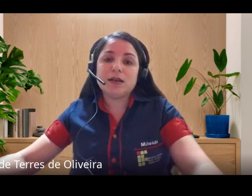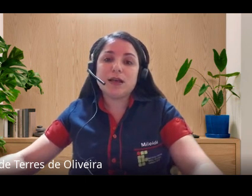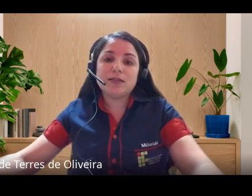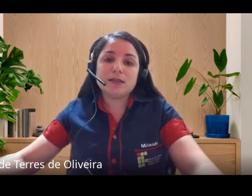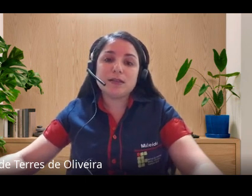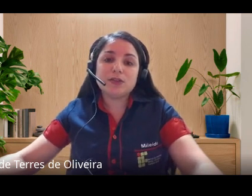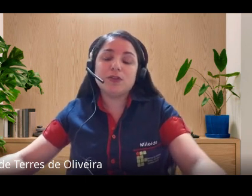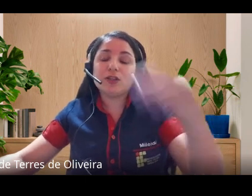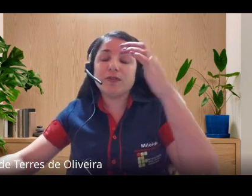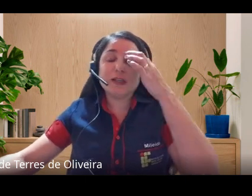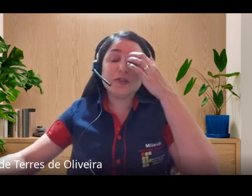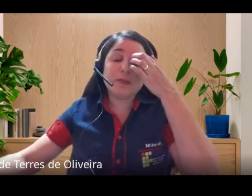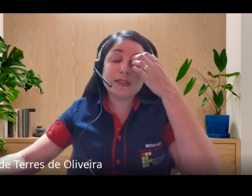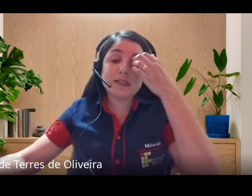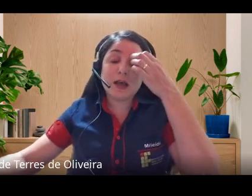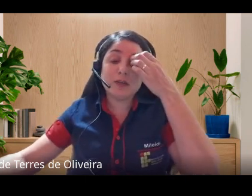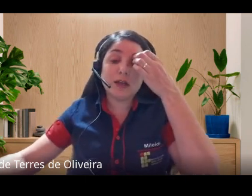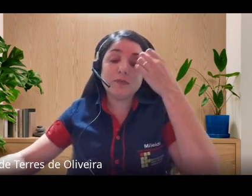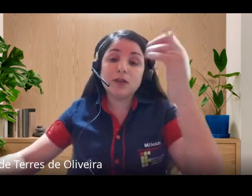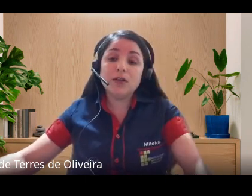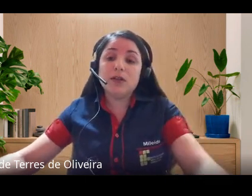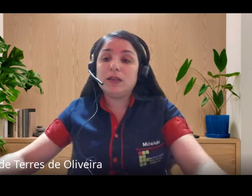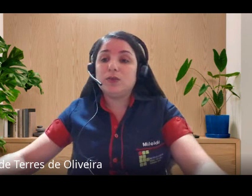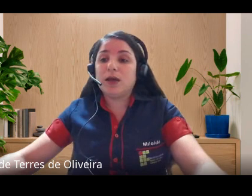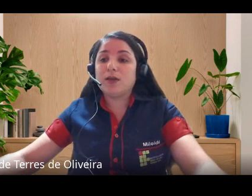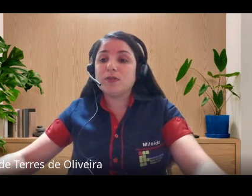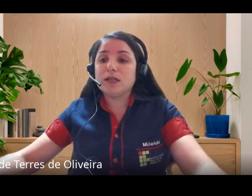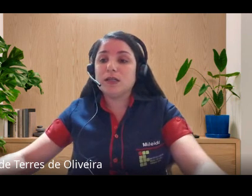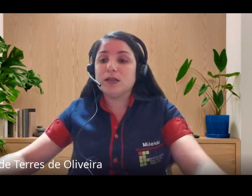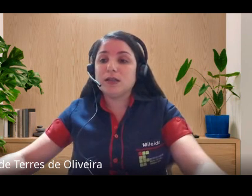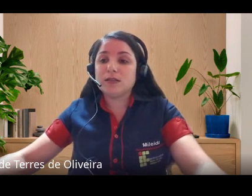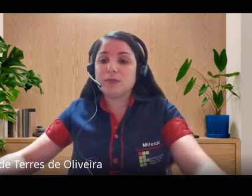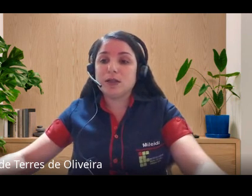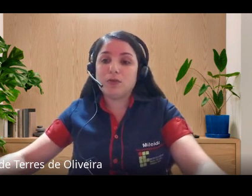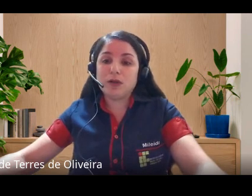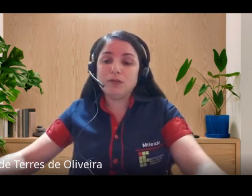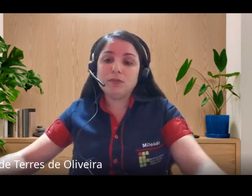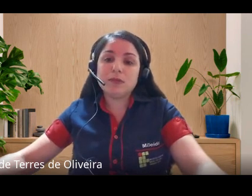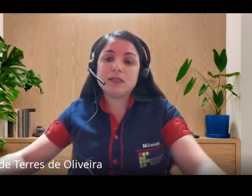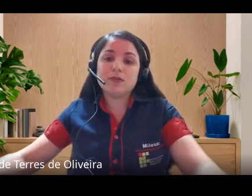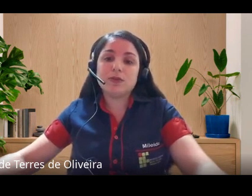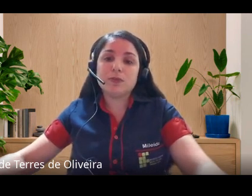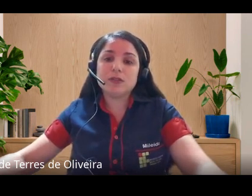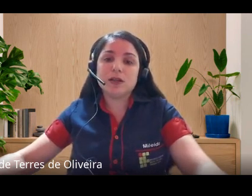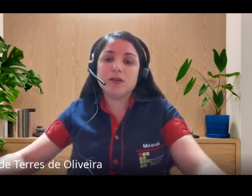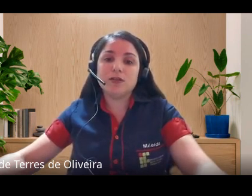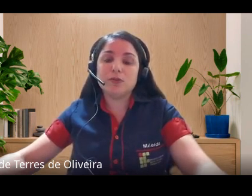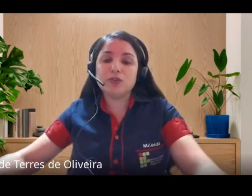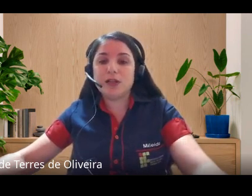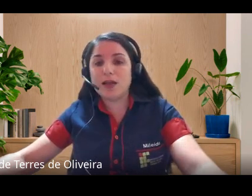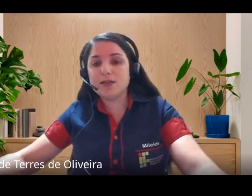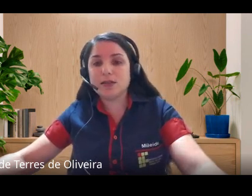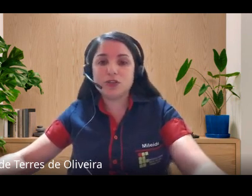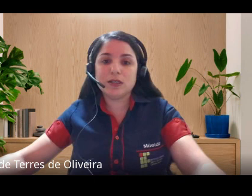15, essa atividade avaliativa presencial, tá? Que no caso seria nessa semana agora, mas que foi postergado então